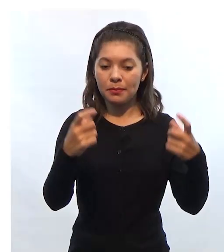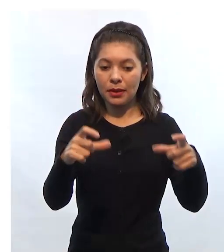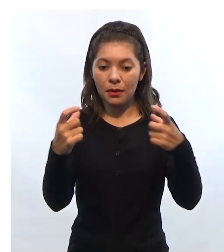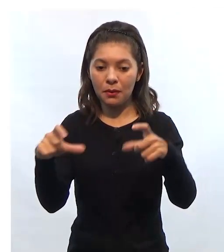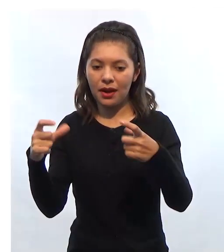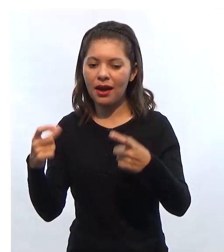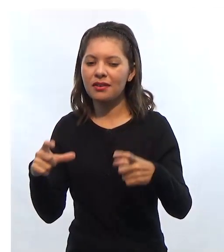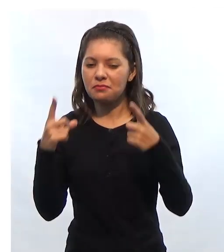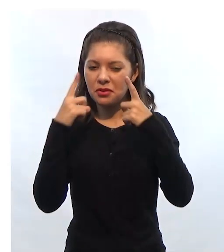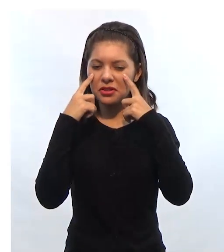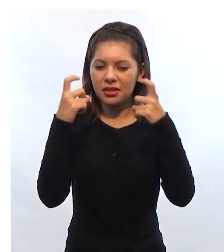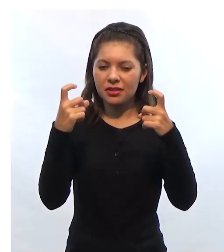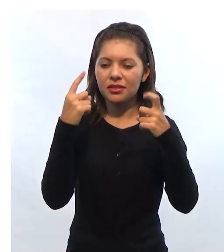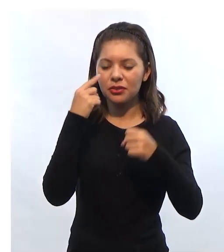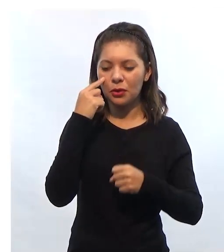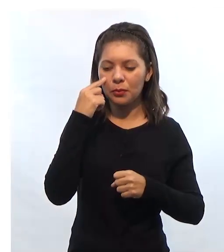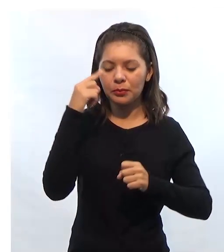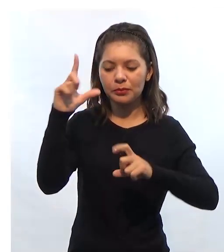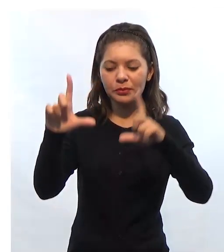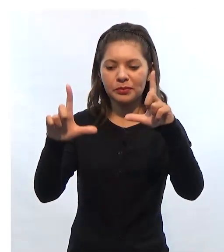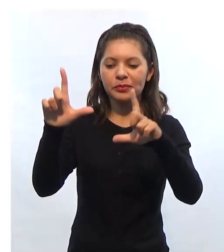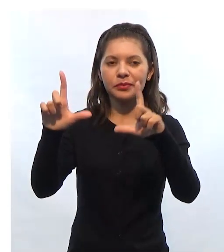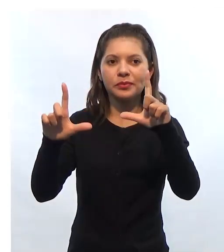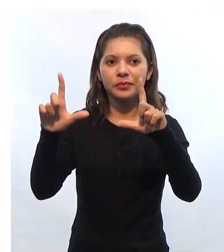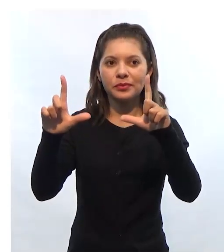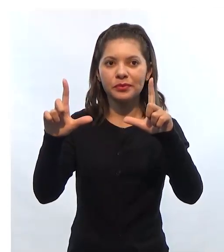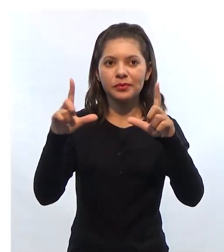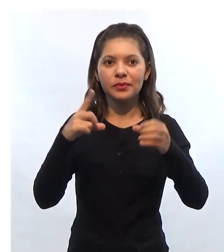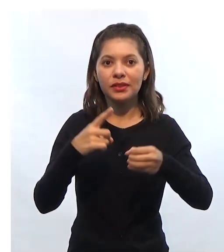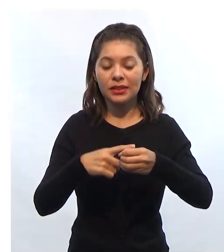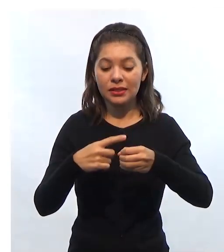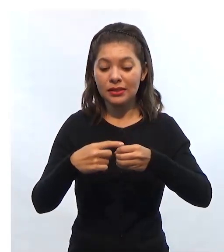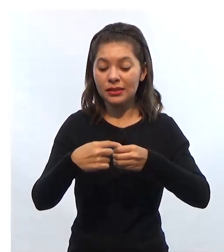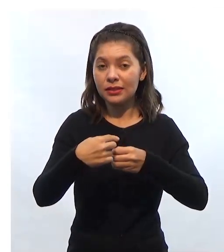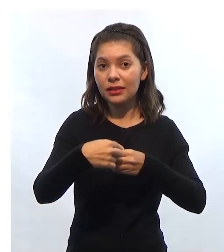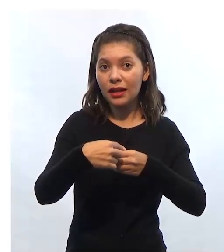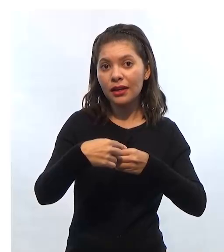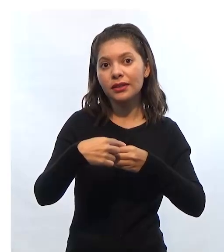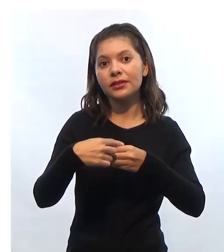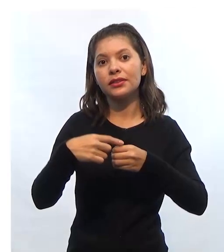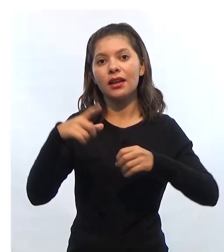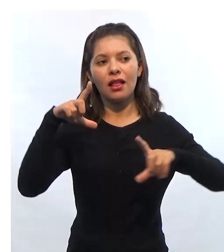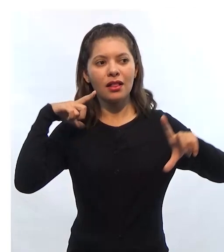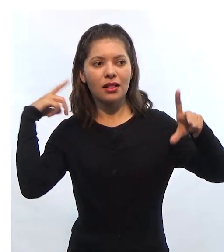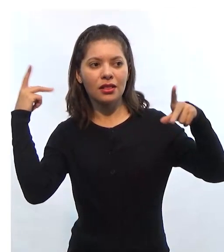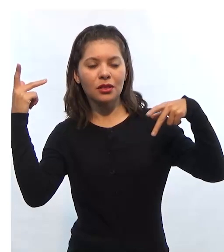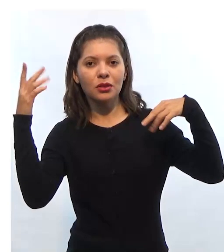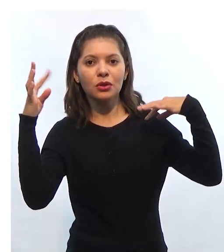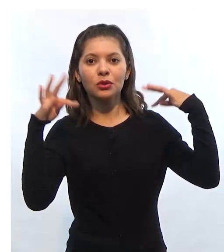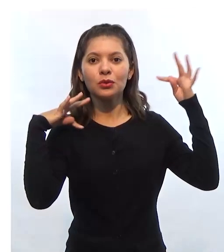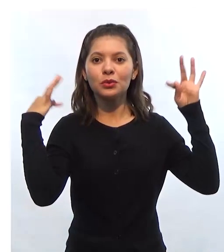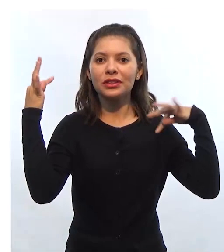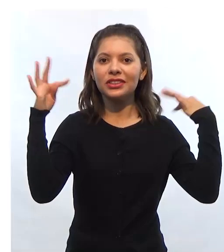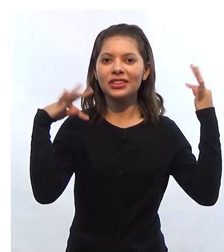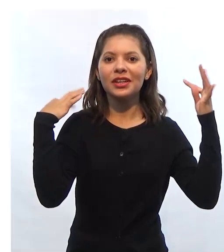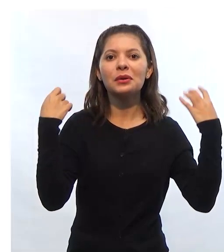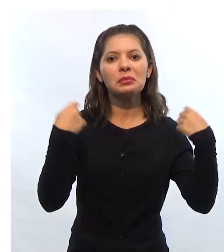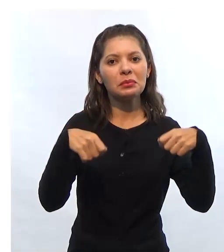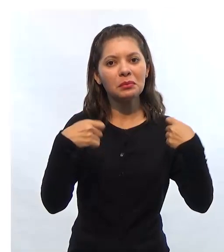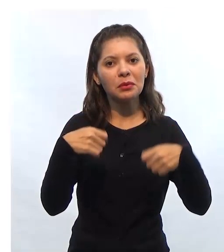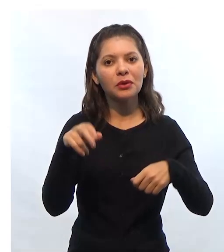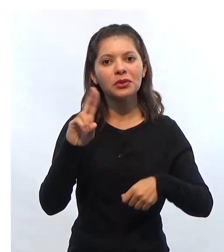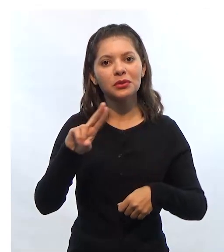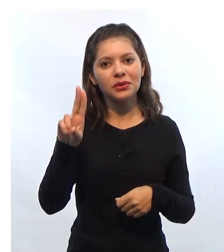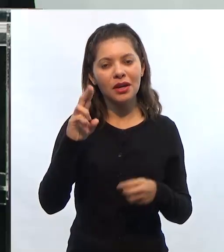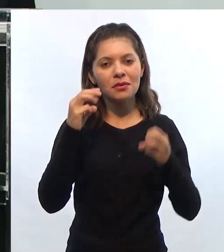muito interessante isso aqui, tá? Cidades ou regiões turísticas ou regiões industriais, elas podem se utilizar do